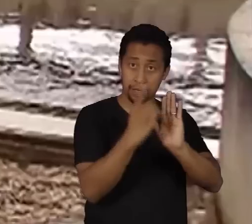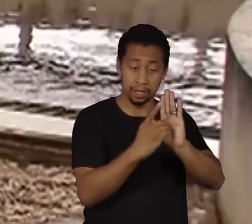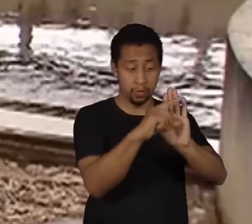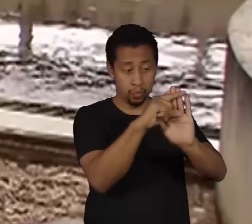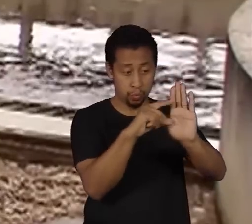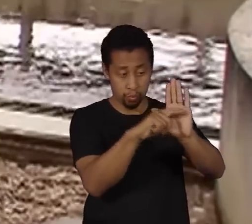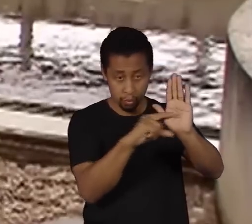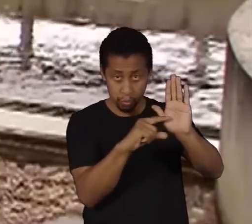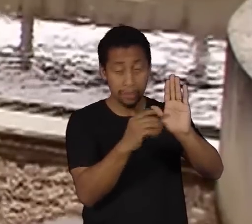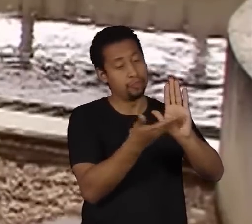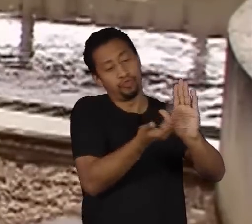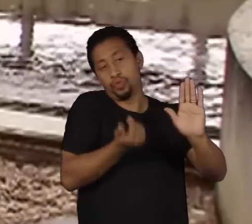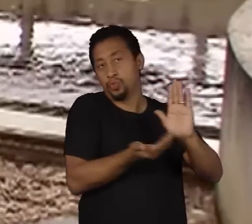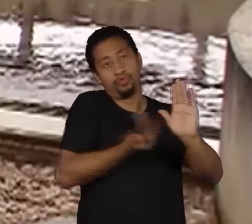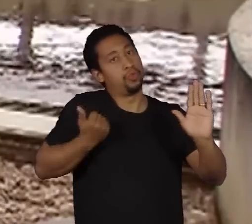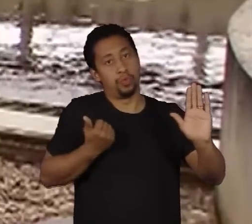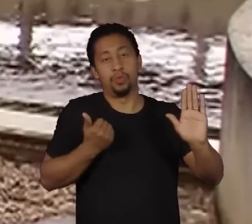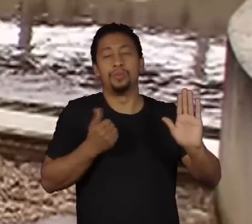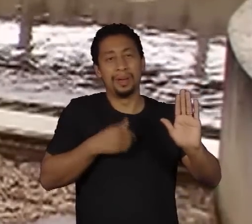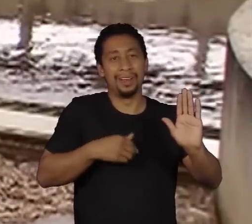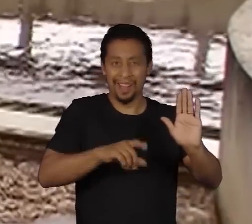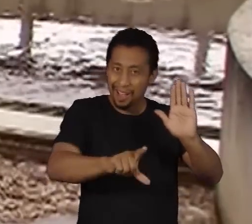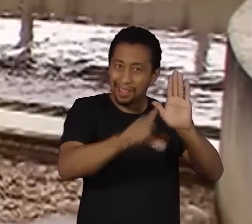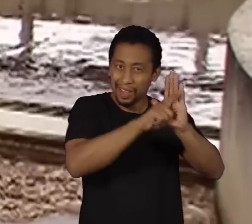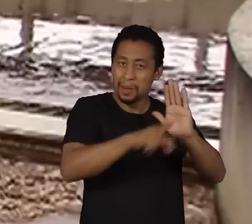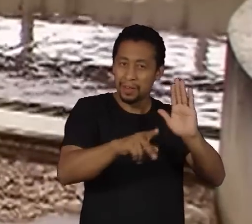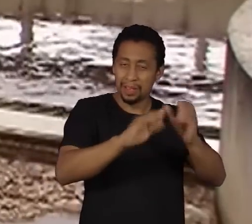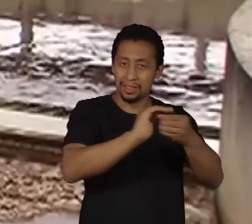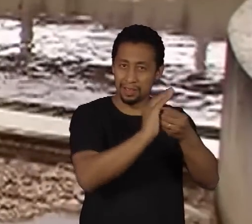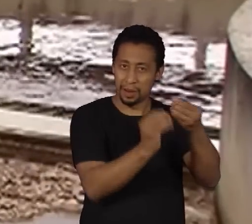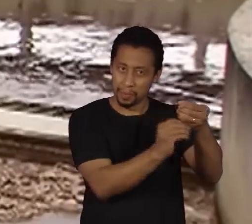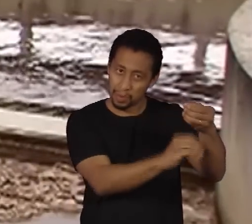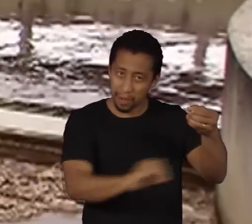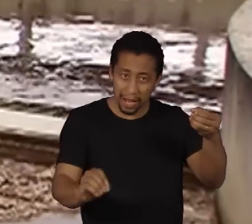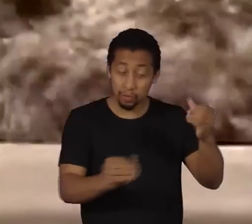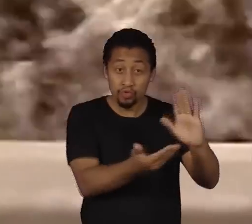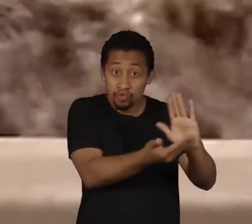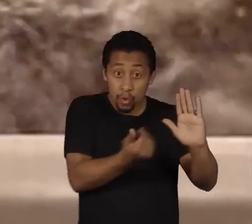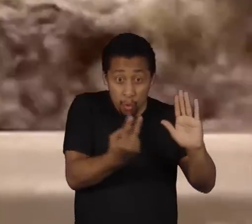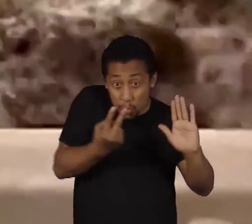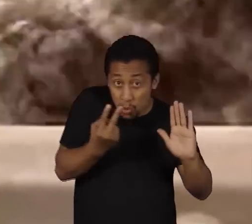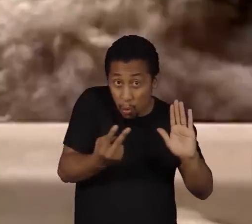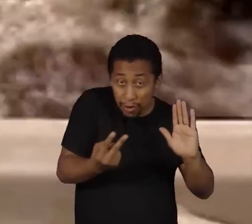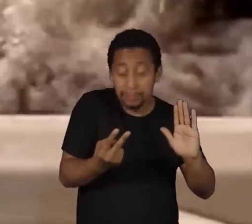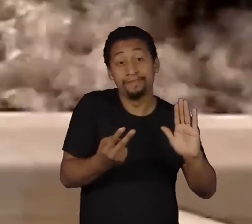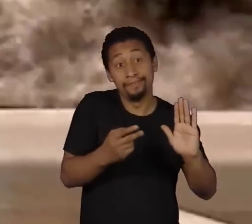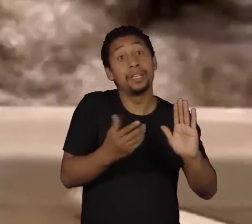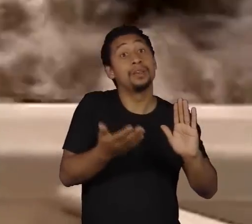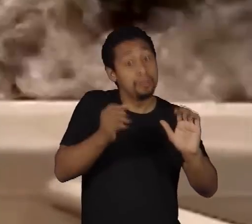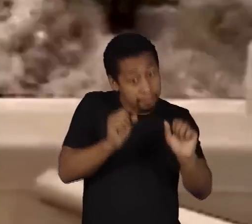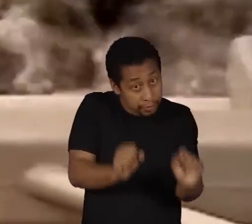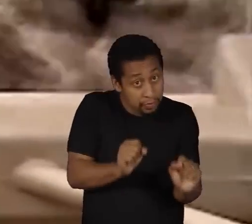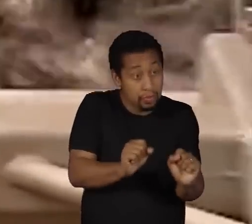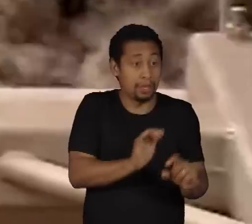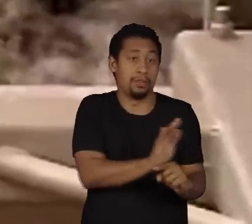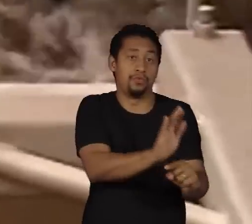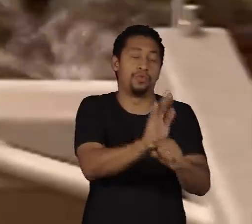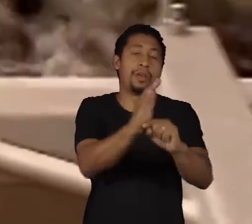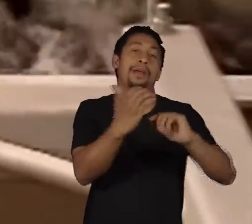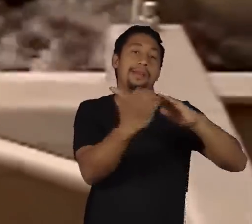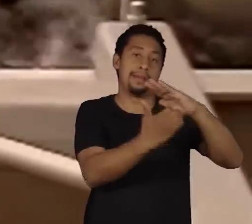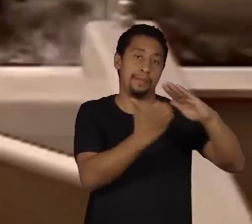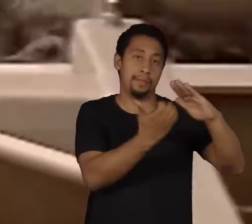que atualizavam a Lei do Saneamento Básico. Os itens suspensos abriam a possibilidade de empresas